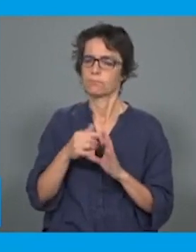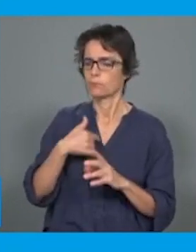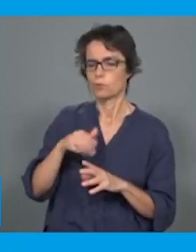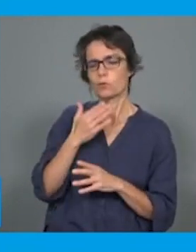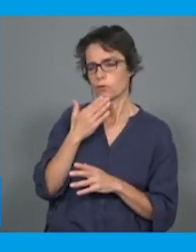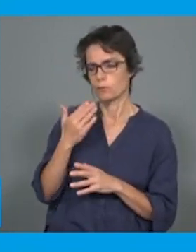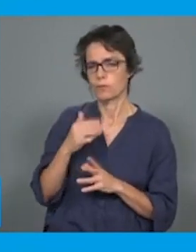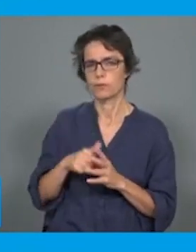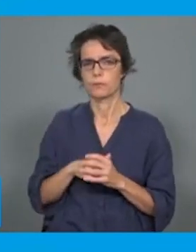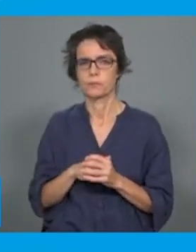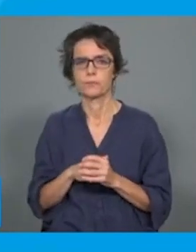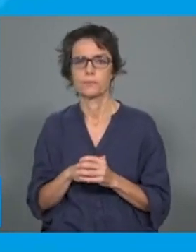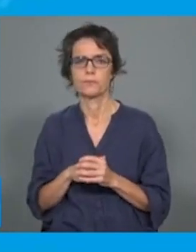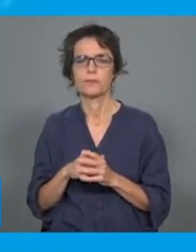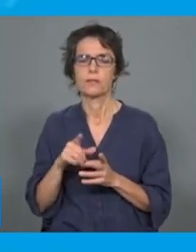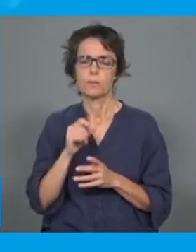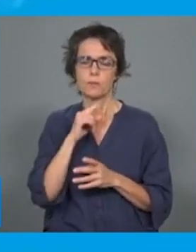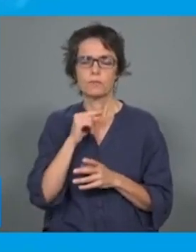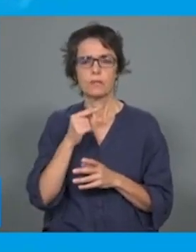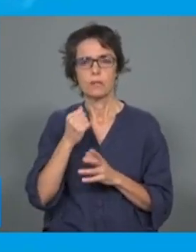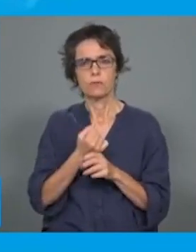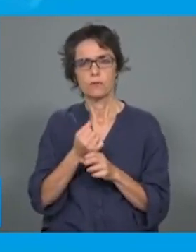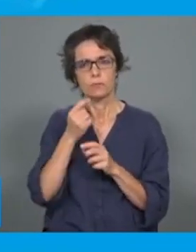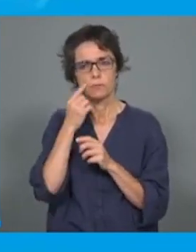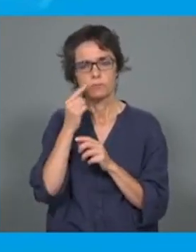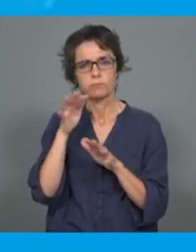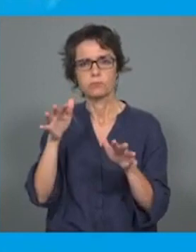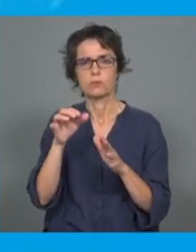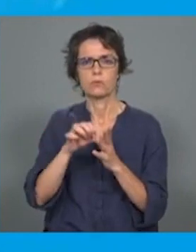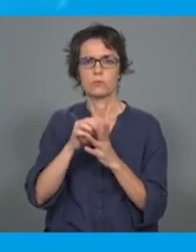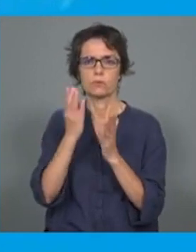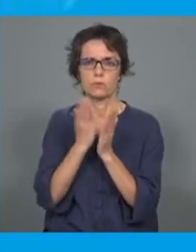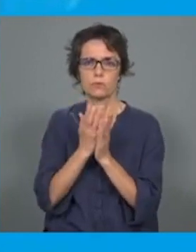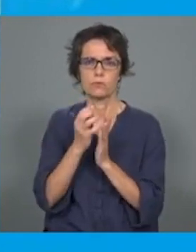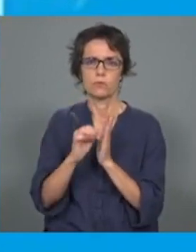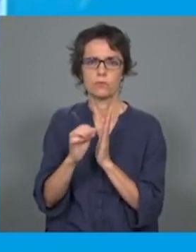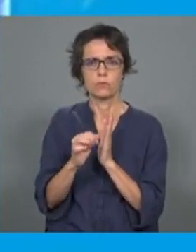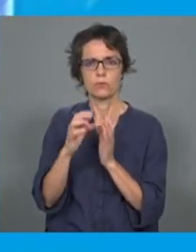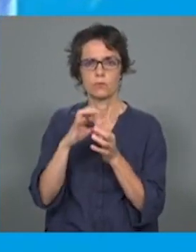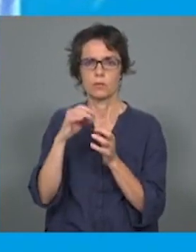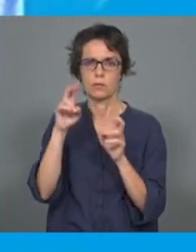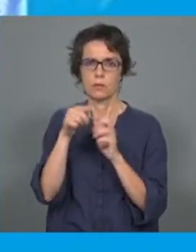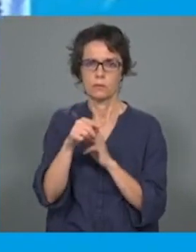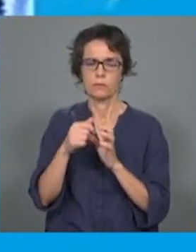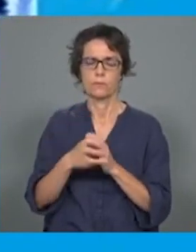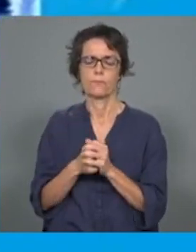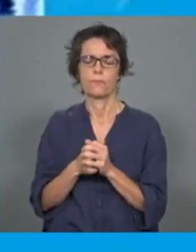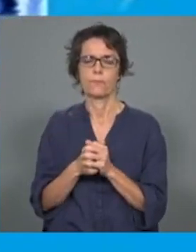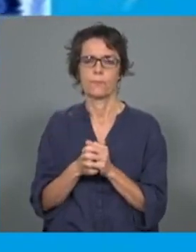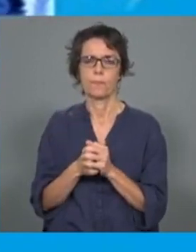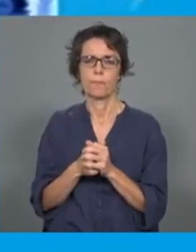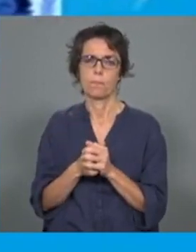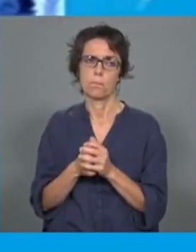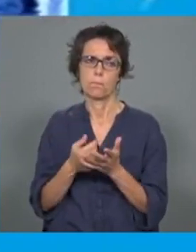partilhar também e divulgar o trabalho que o Centro de Estudos está a realizar nesta matéria. E, portanto, creio